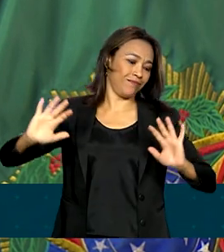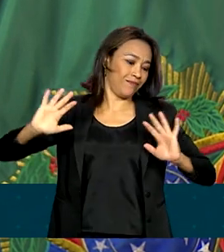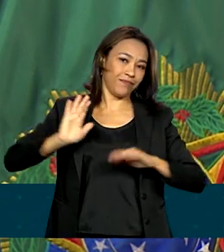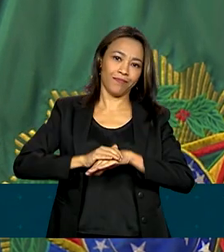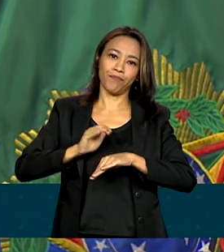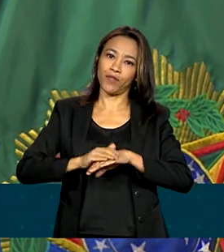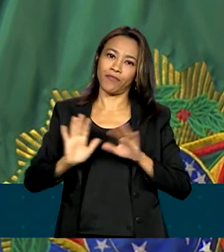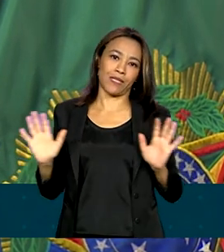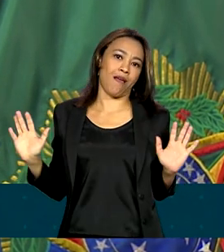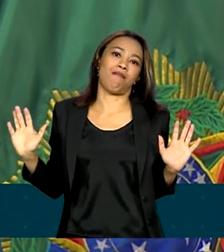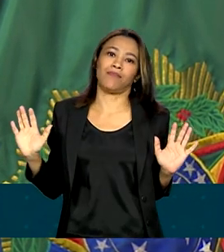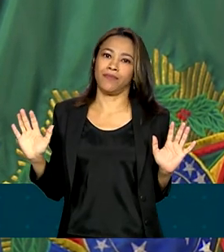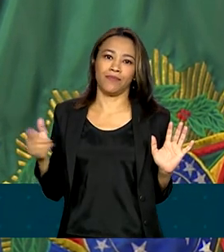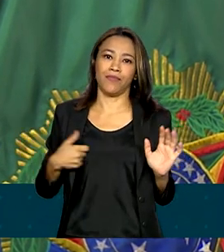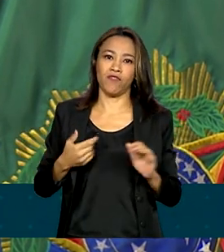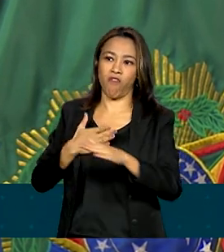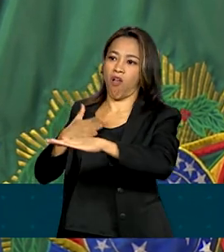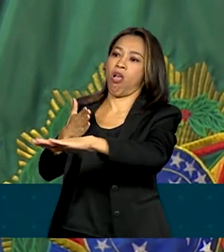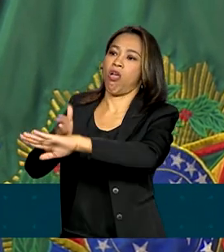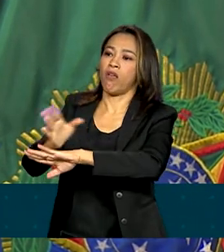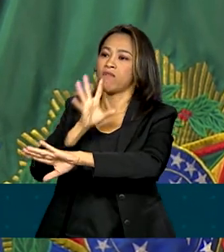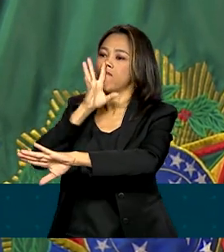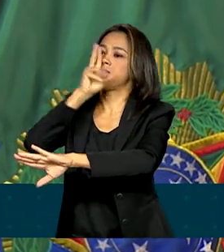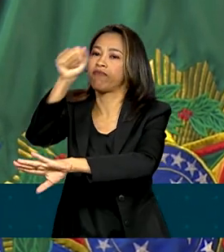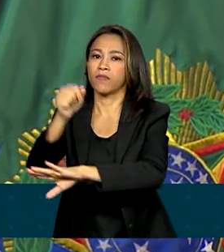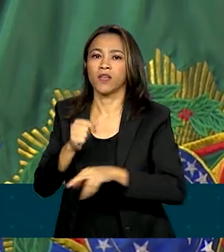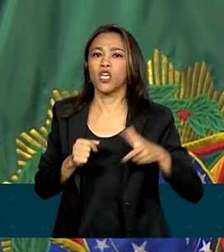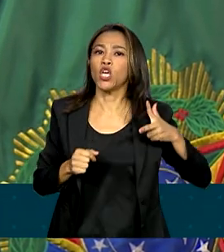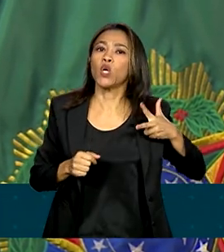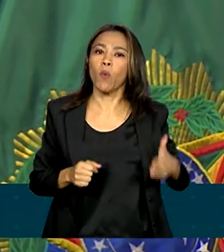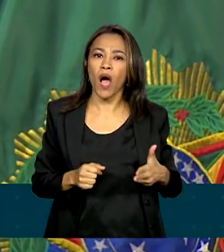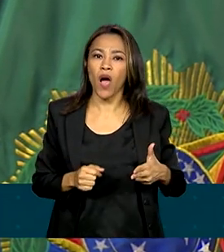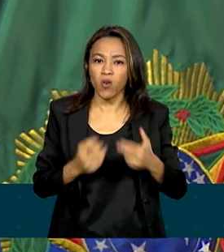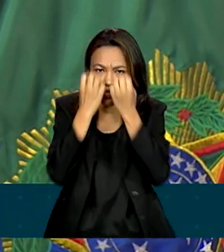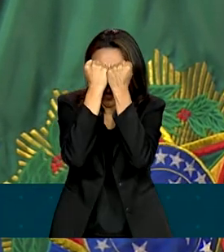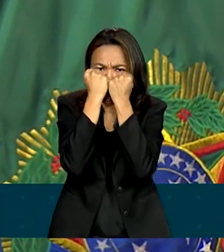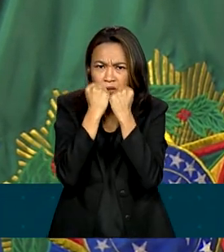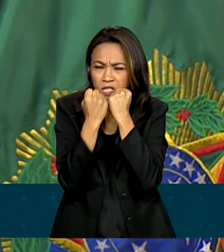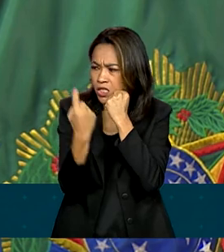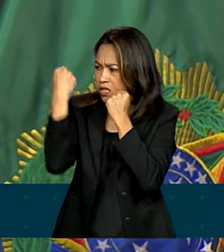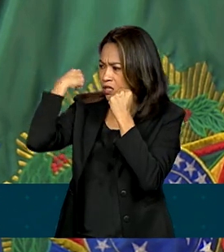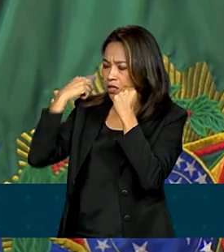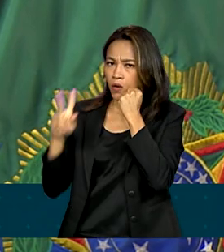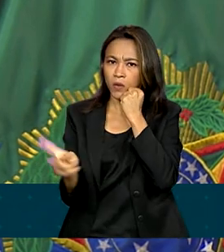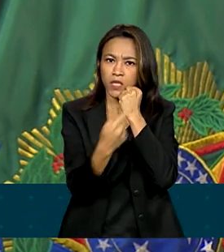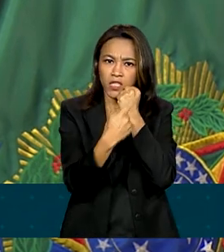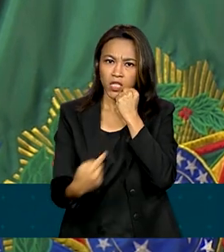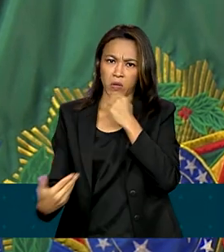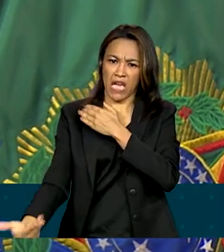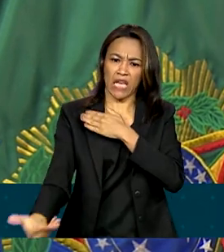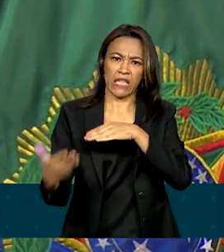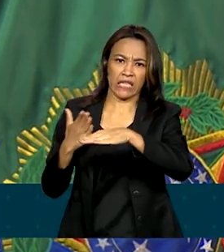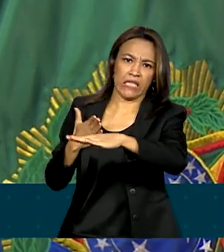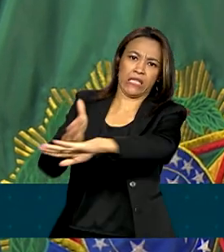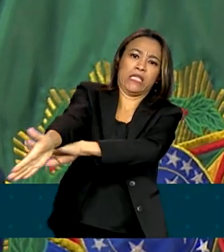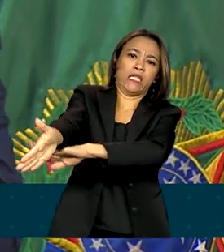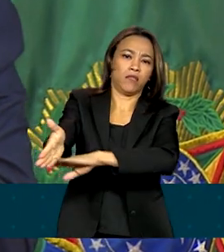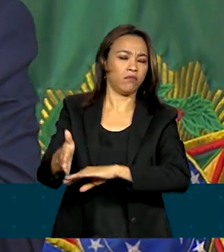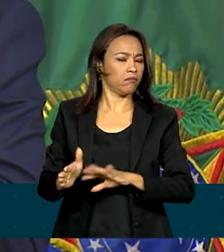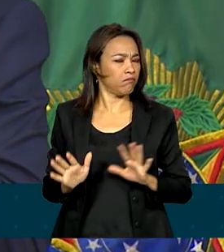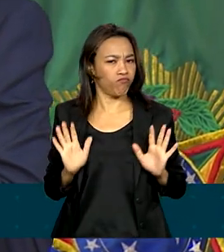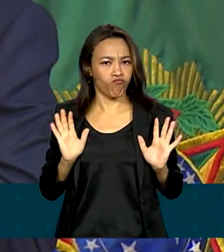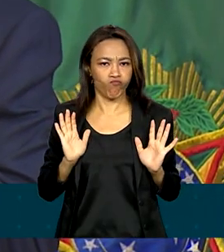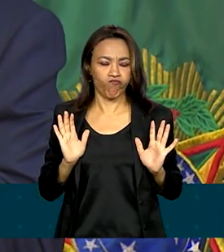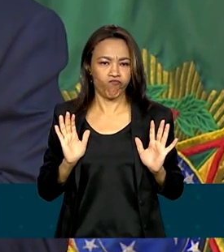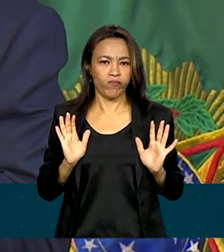como entrar, não vou fazer que nem os terroristas aí invadir o gabinete do governador. Mas